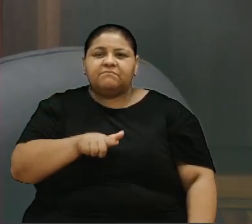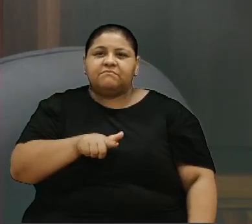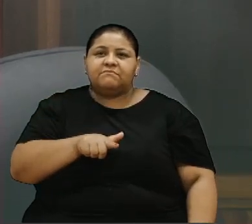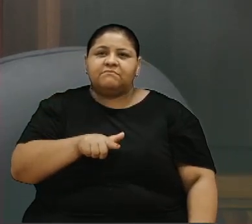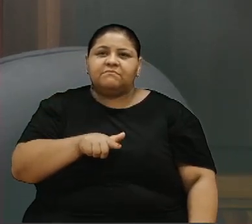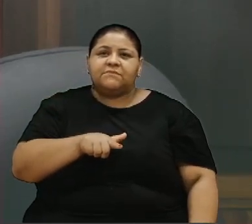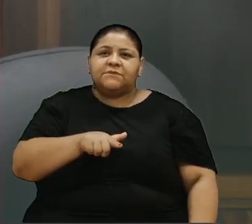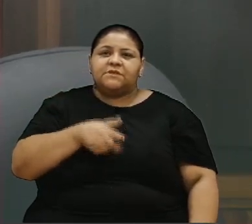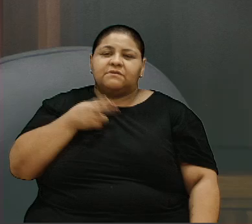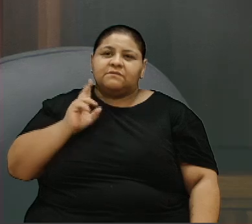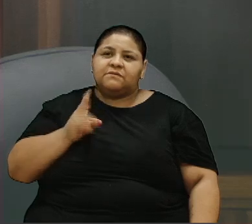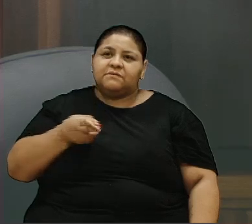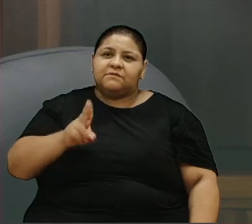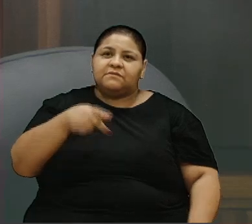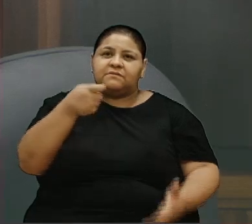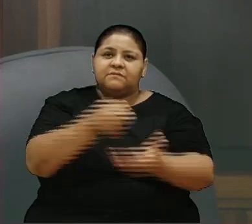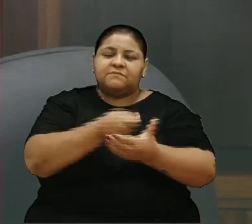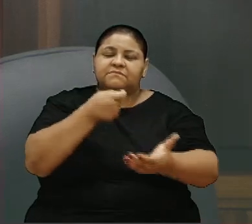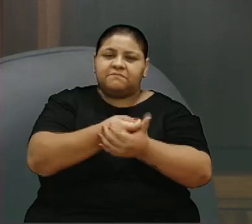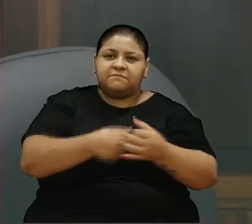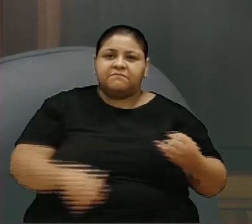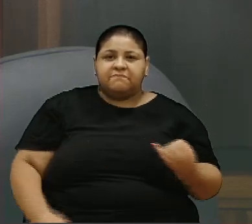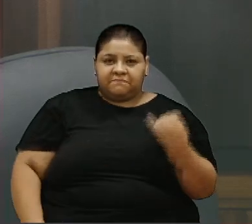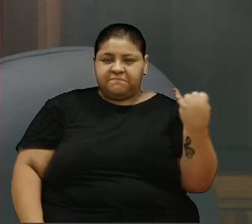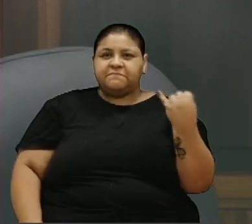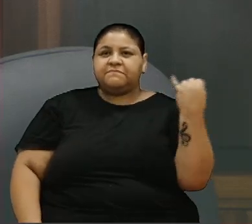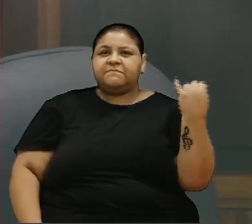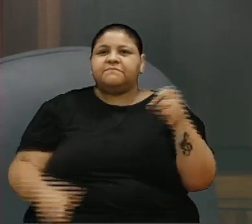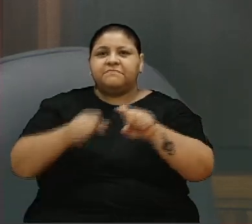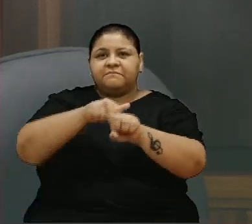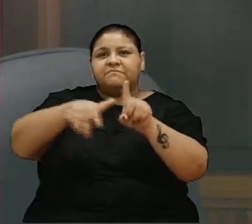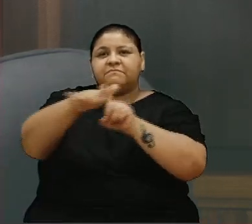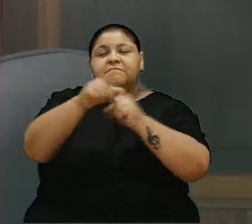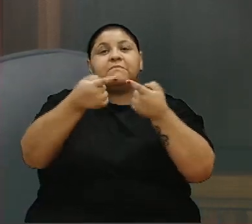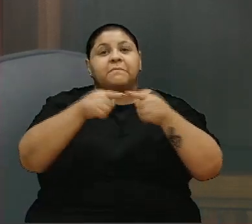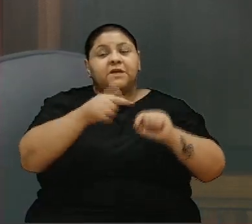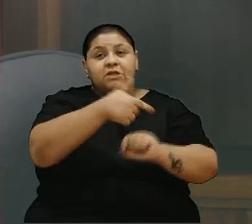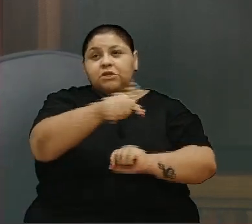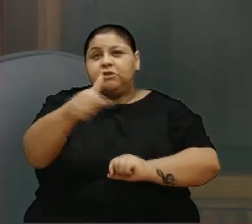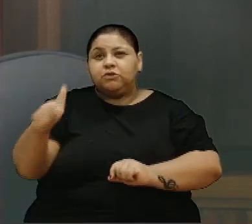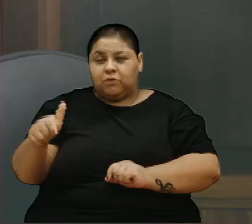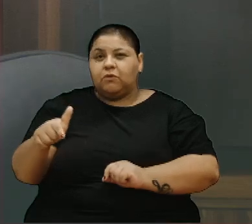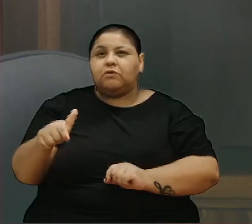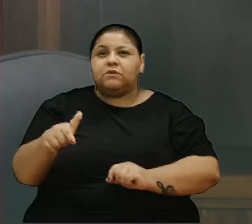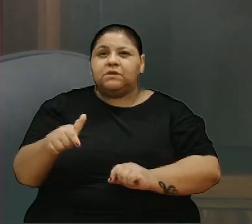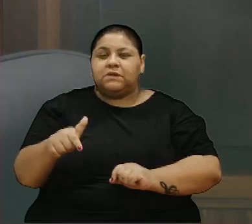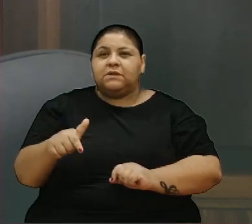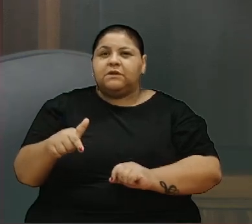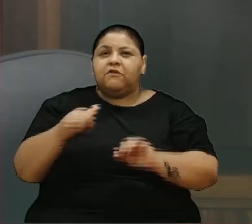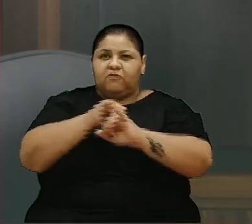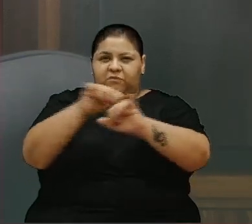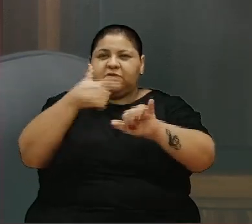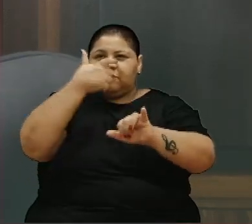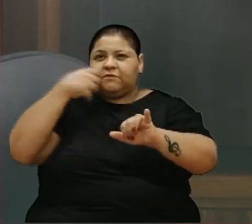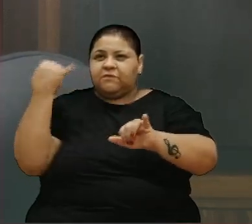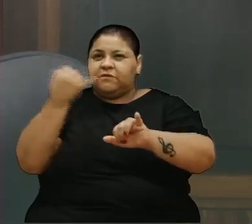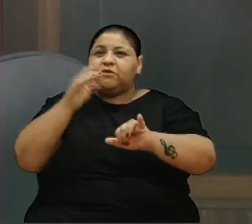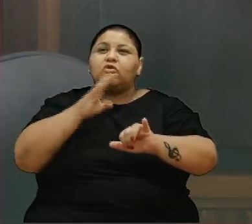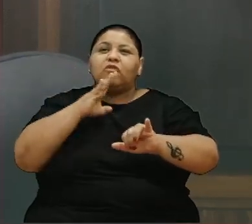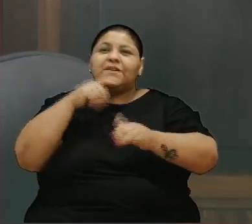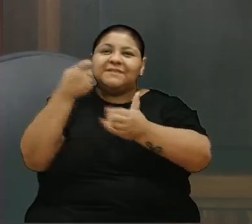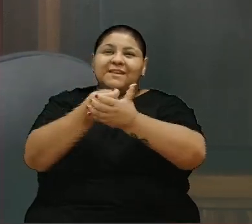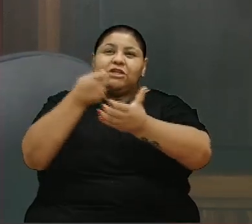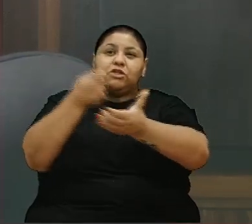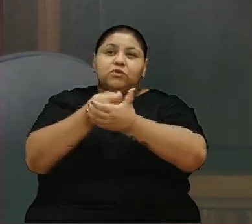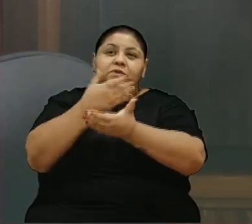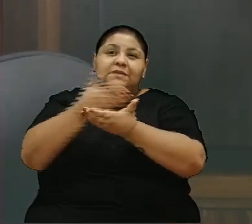levar adiante as lutas importantes da sociedade. Mas outro fator que eu considero importante é reconhecer as lutas que vieram antes da